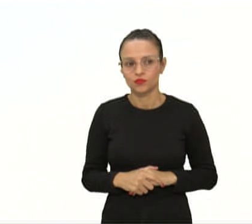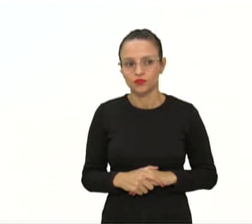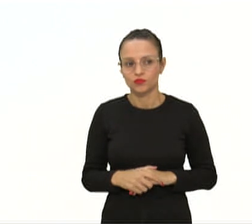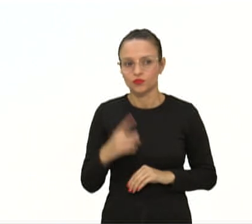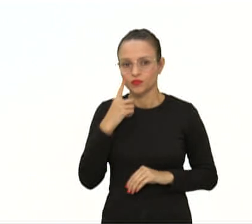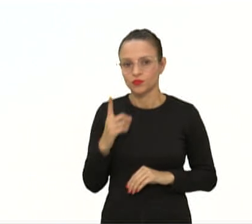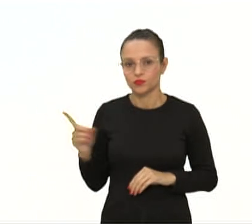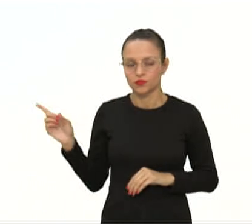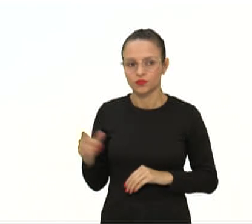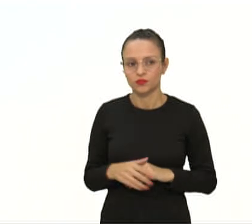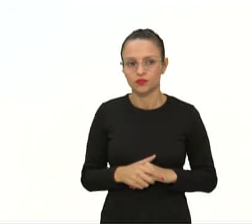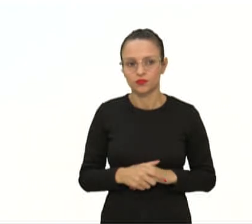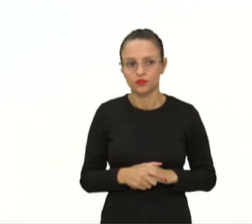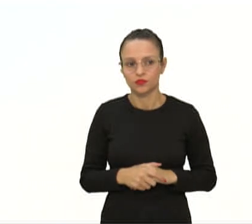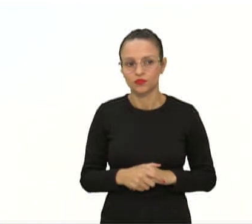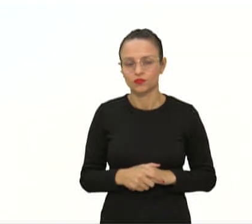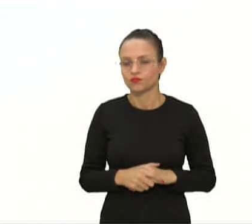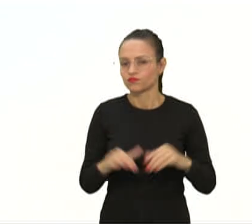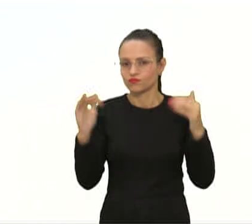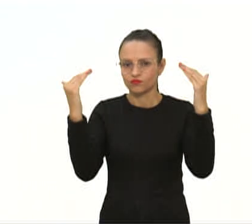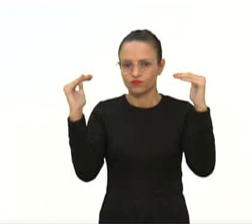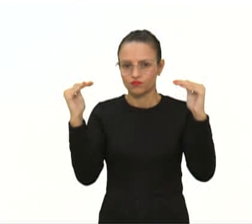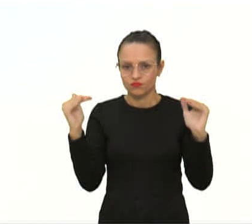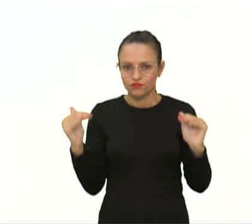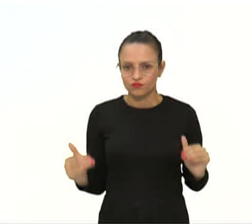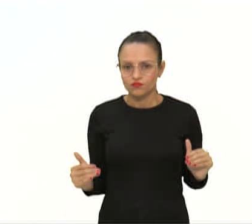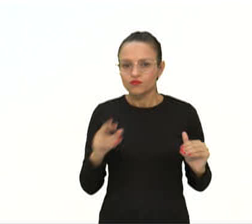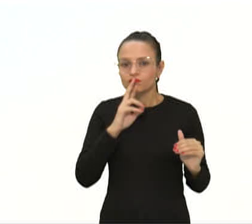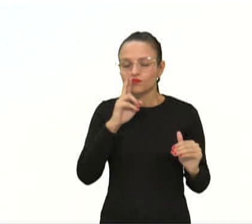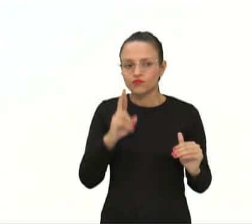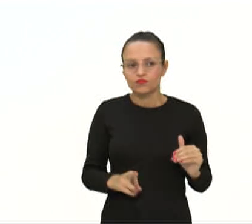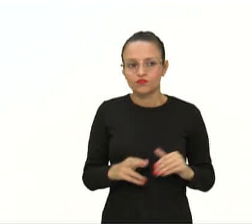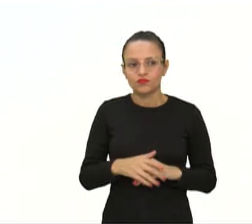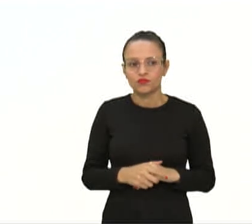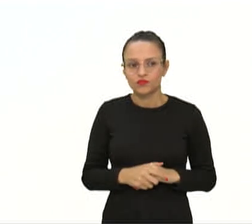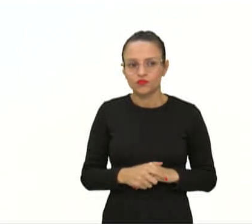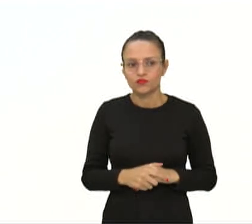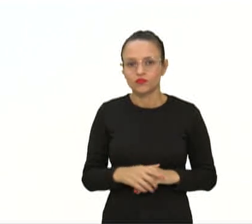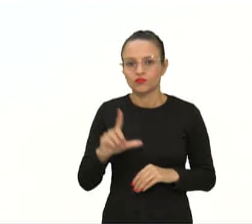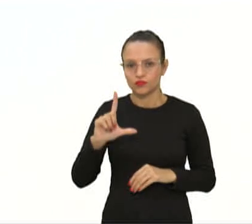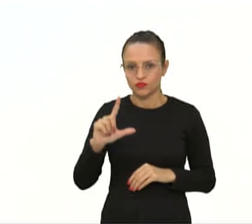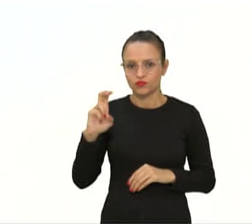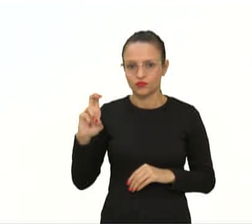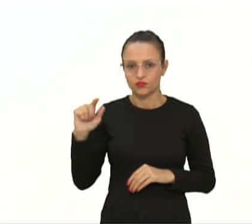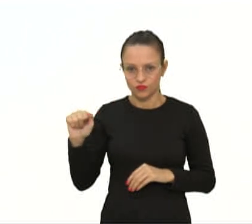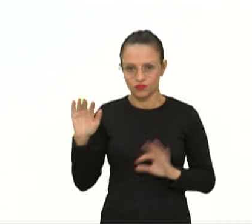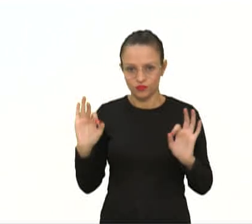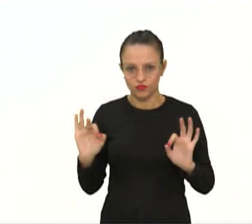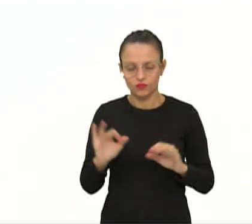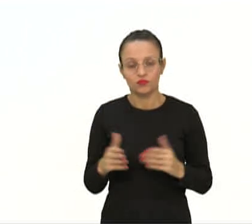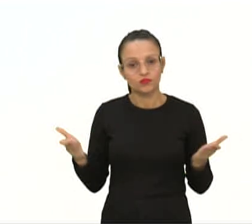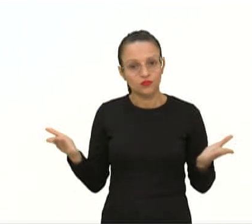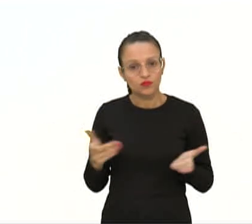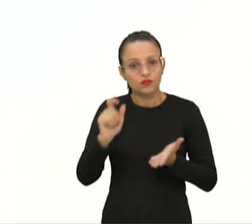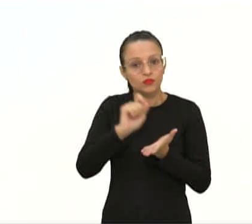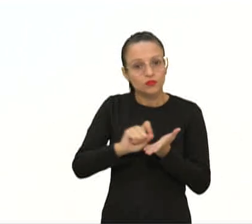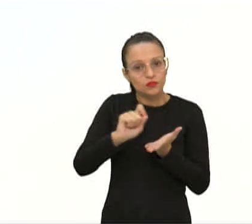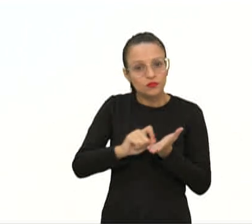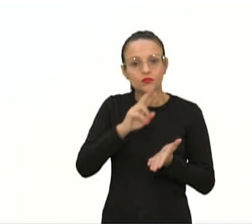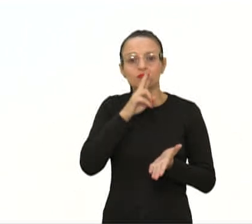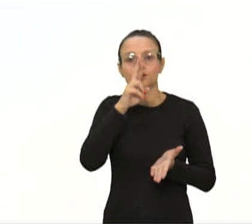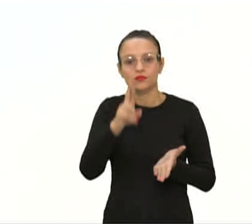Olha só. Resolvendo toda a minha equação, eu cheguei que o L é 57, certo? E agora eu vou escrever a